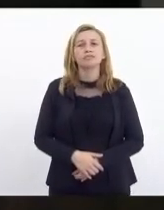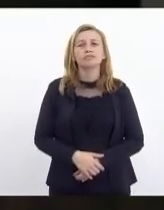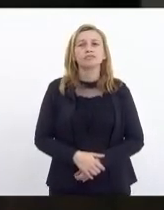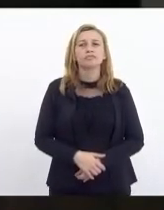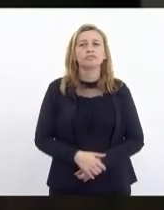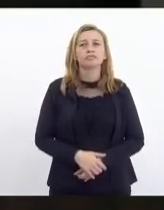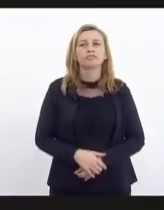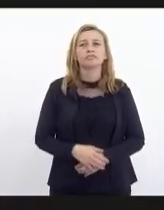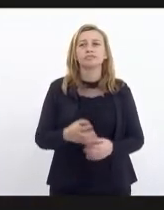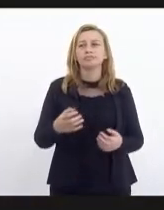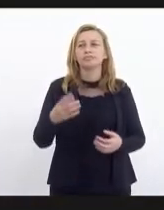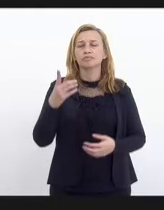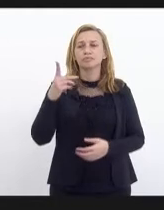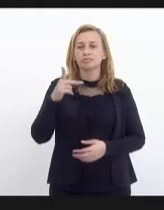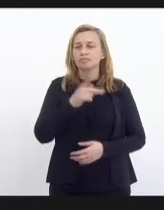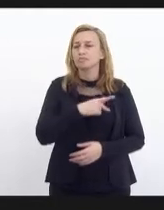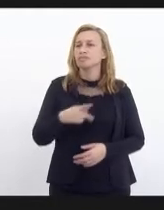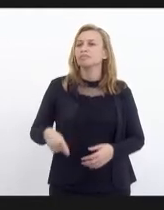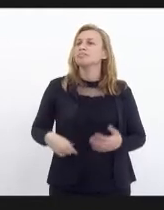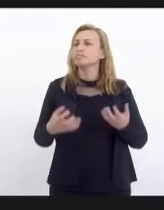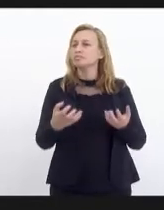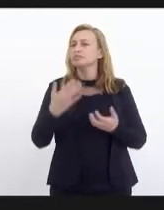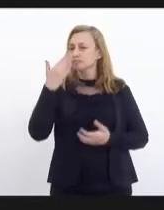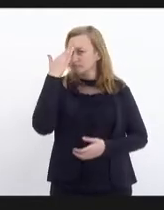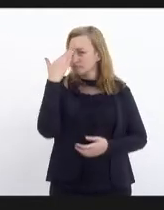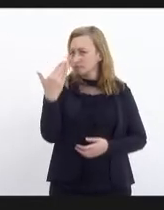Eu queria agradecer. Quê?